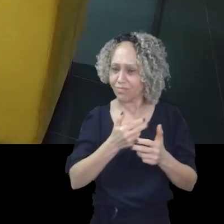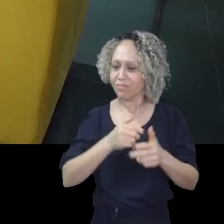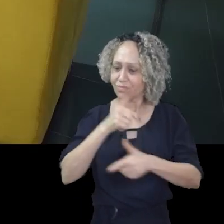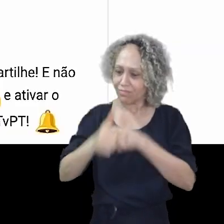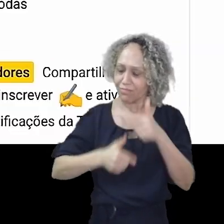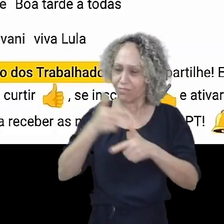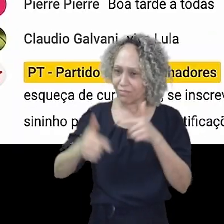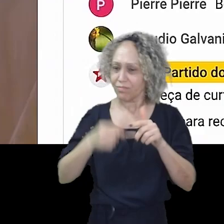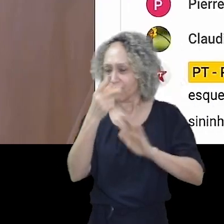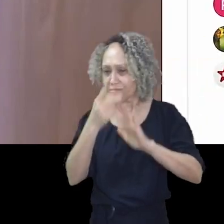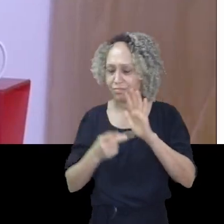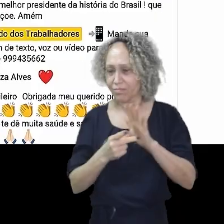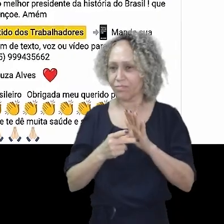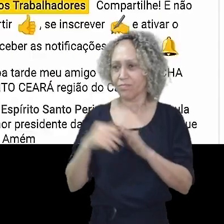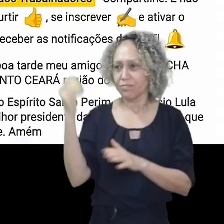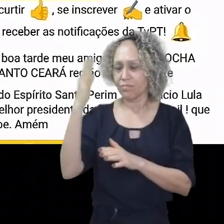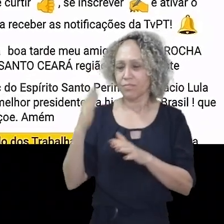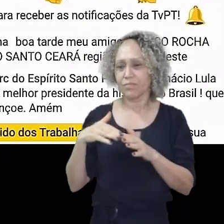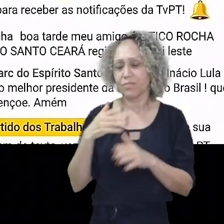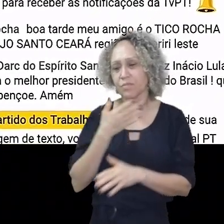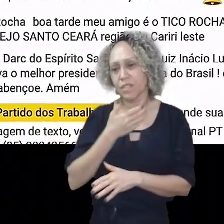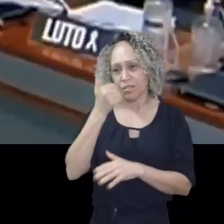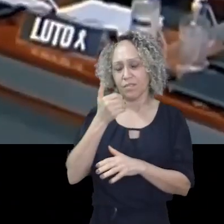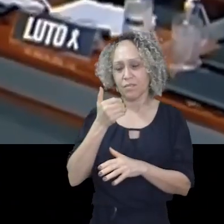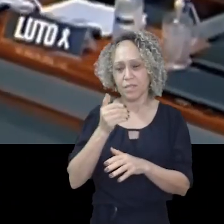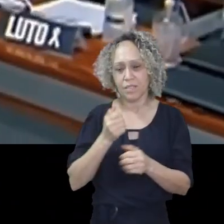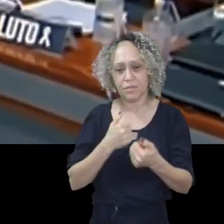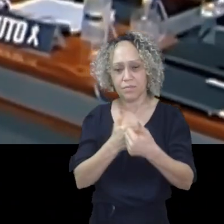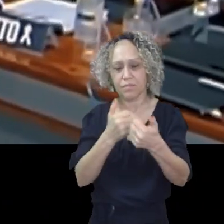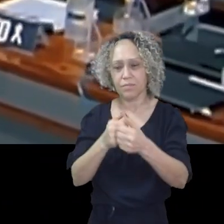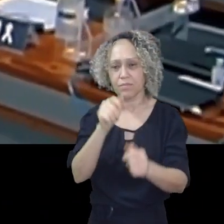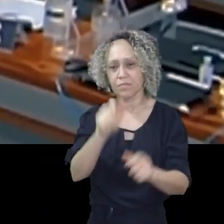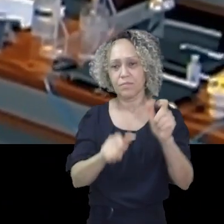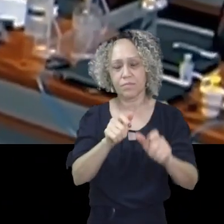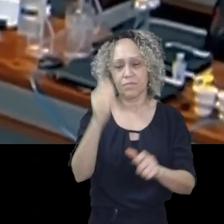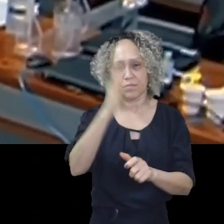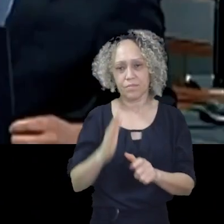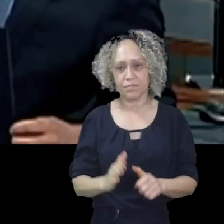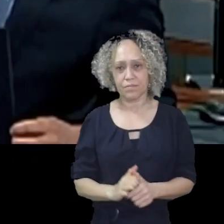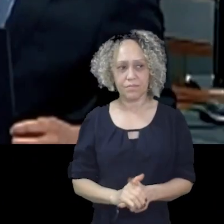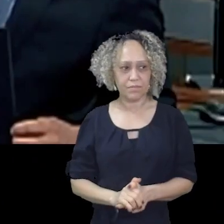mais perto dos brasileiros e das brasileiras.